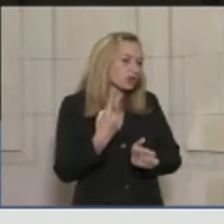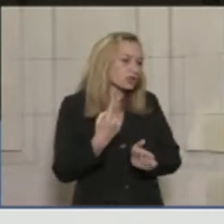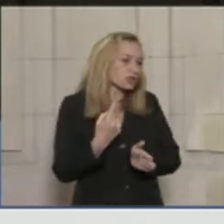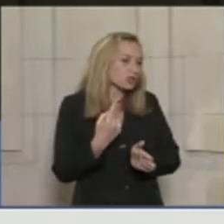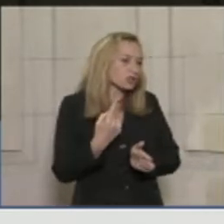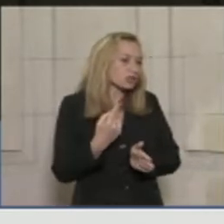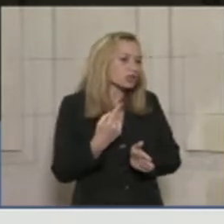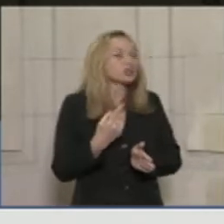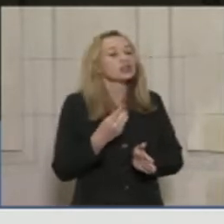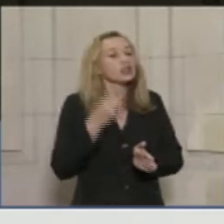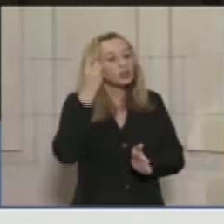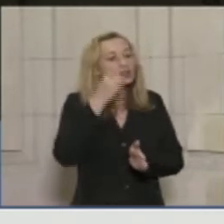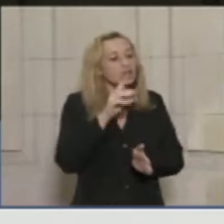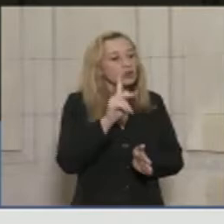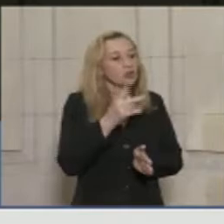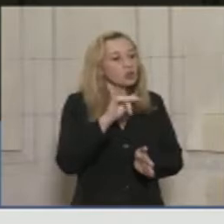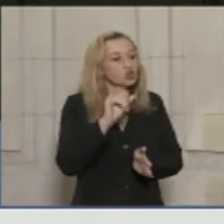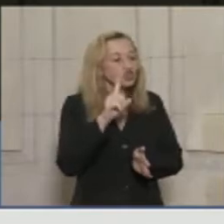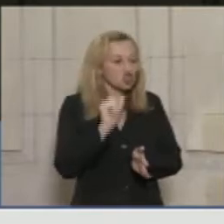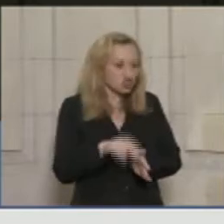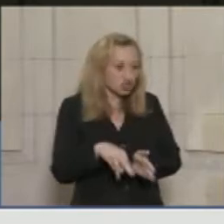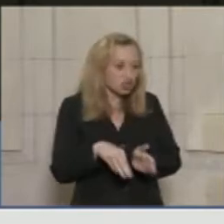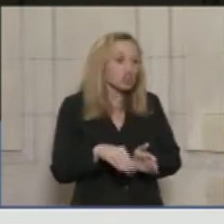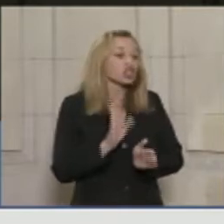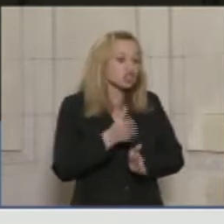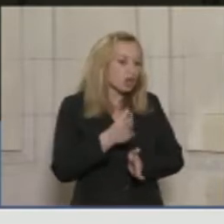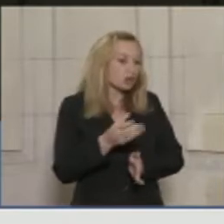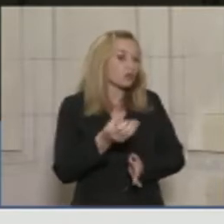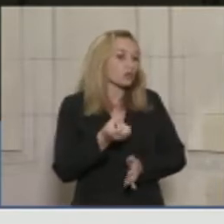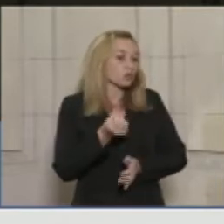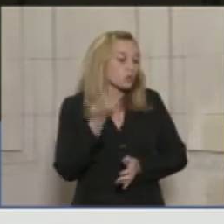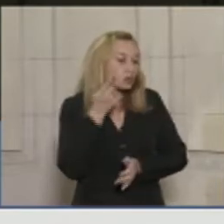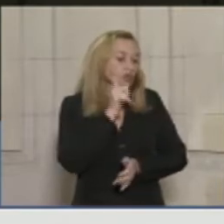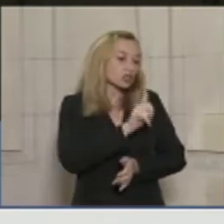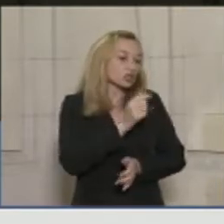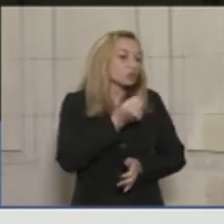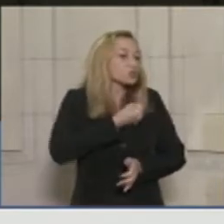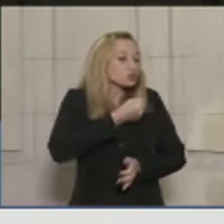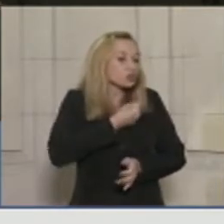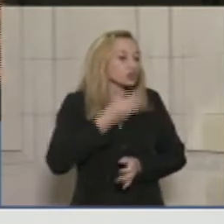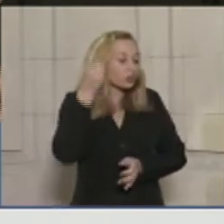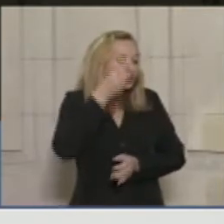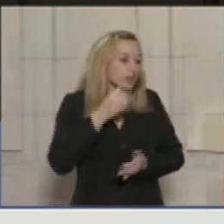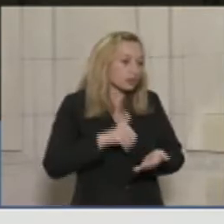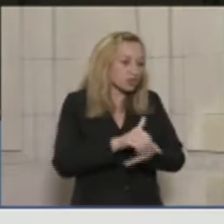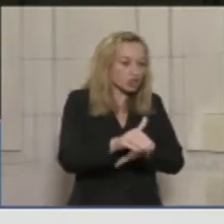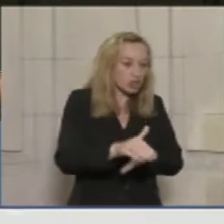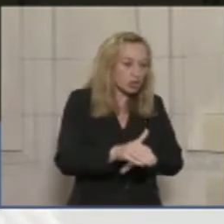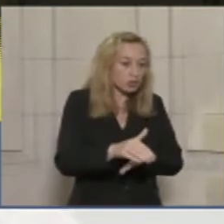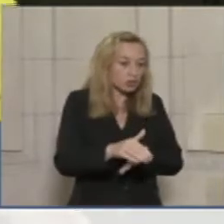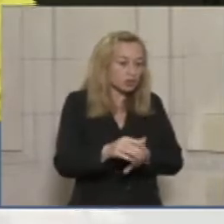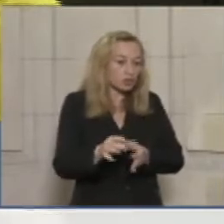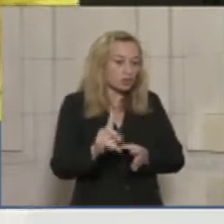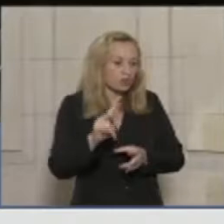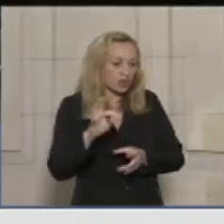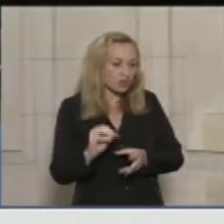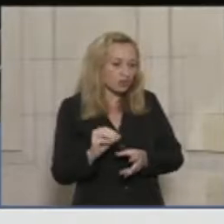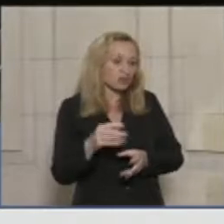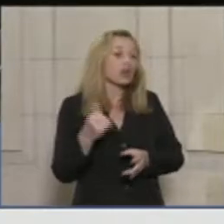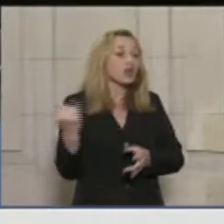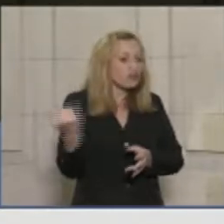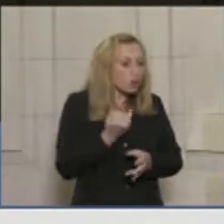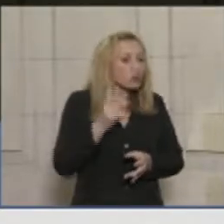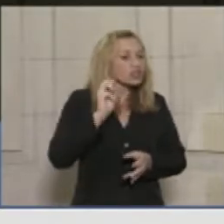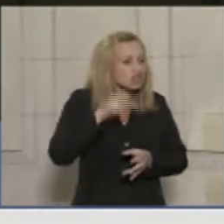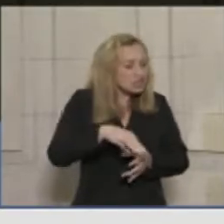ex-deputado Pudim, já conseguiu o quórum para derrubar o veto? Ele falou que sim. agora vai dizer que não lembra? Deputada, Aí eu tenho